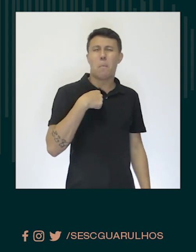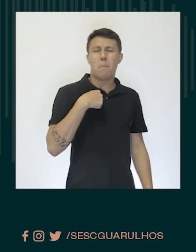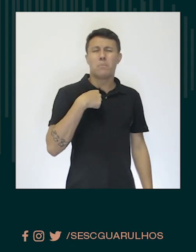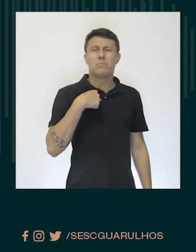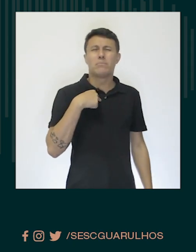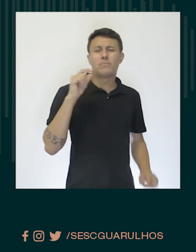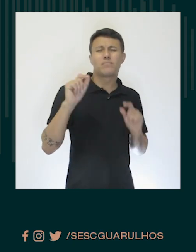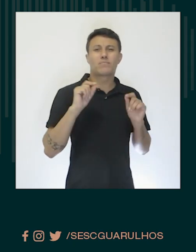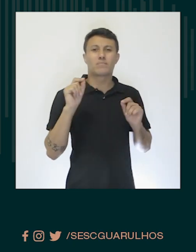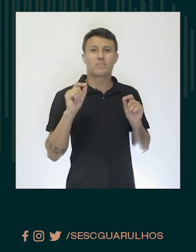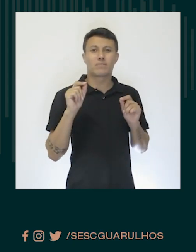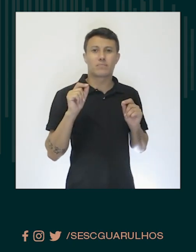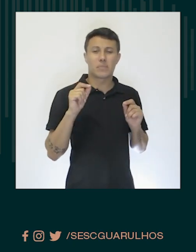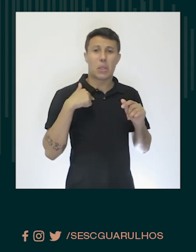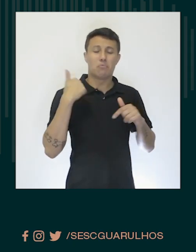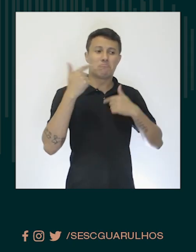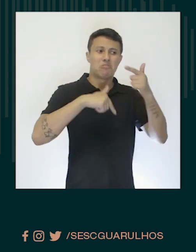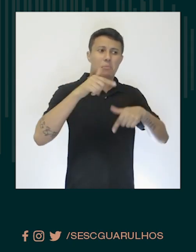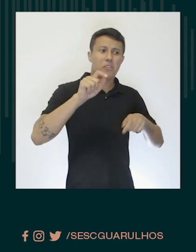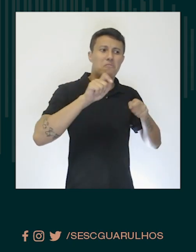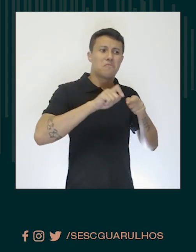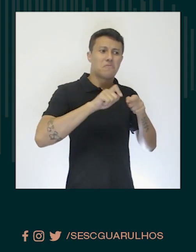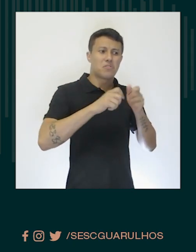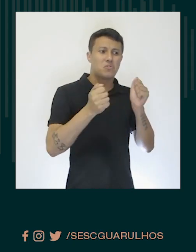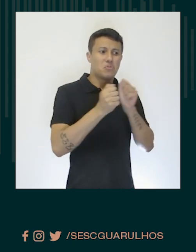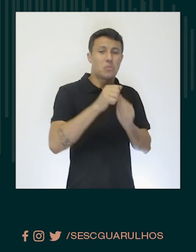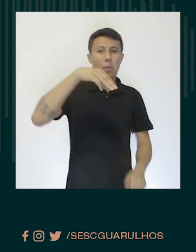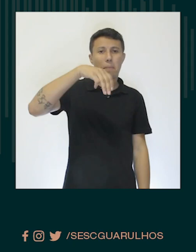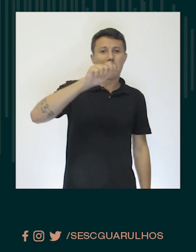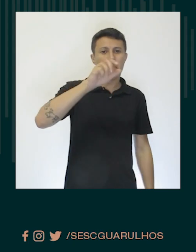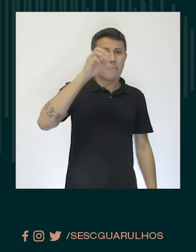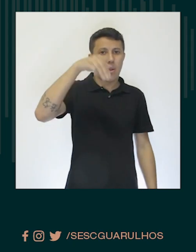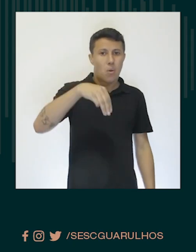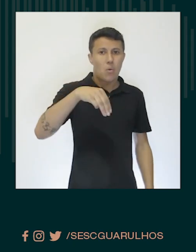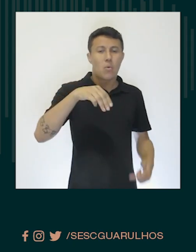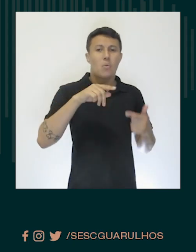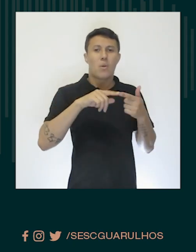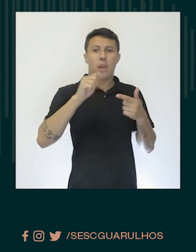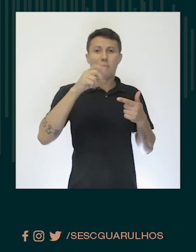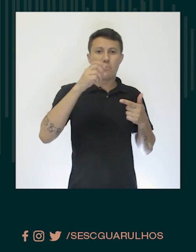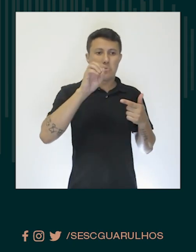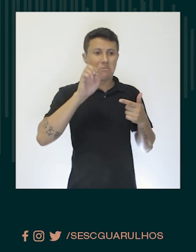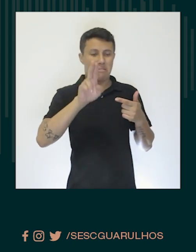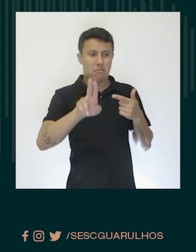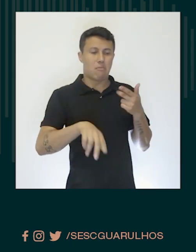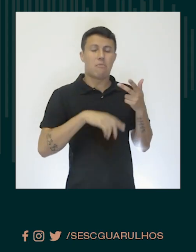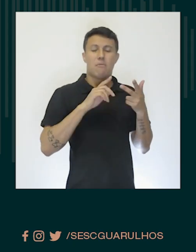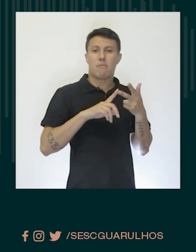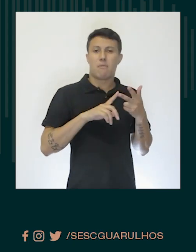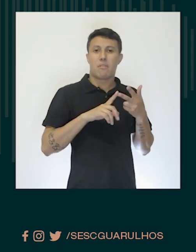eu fiz um trampo. Eu fiz com o Malcolm. Malcolm VL é um modelo, ele também é